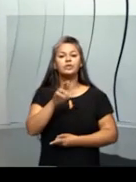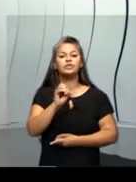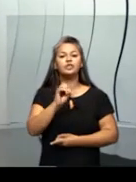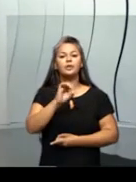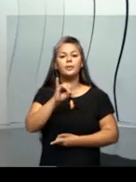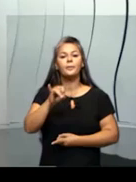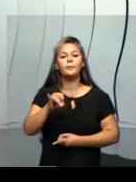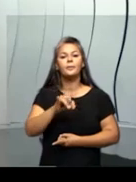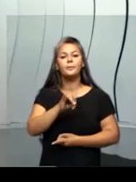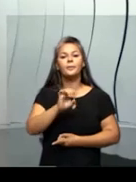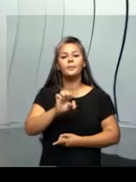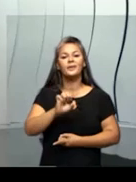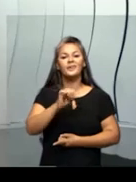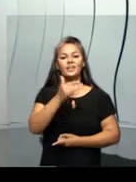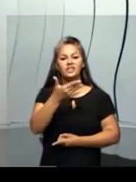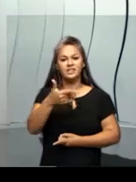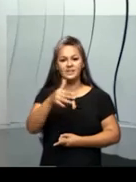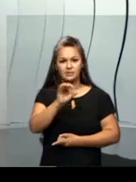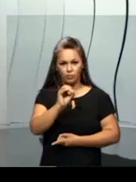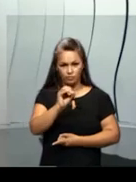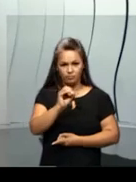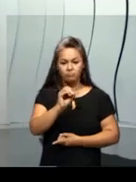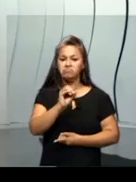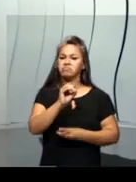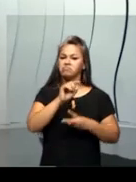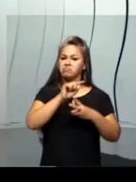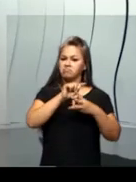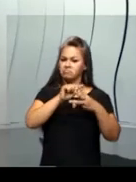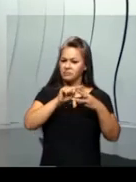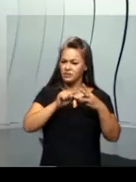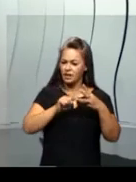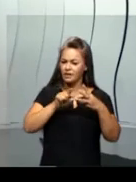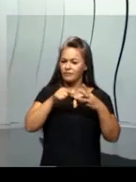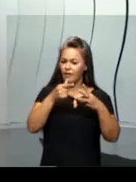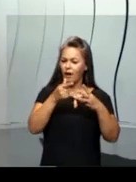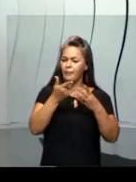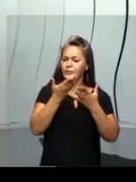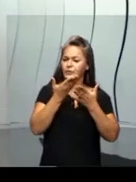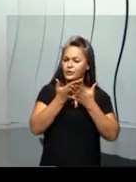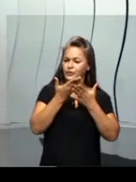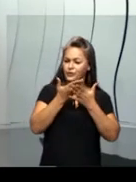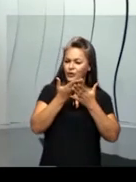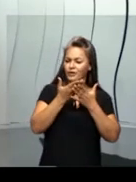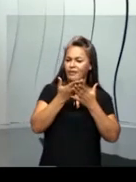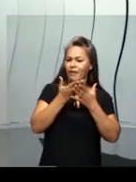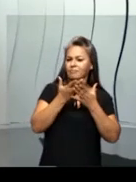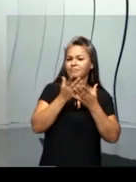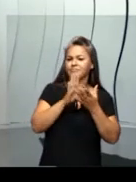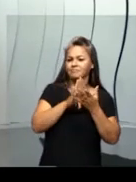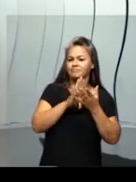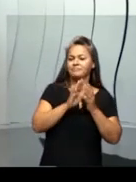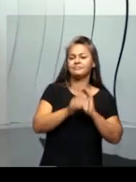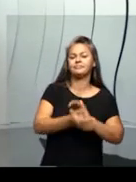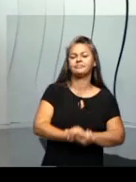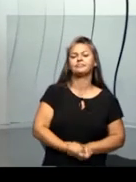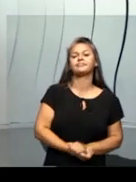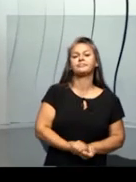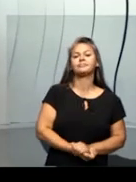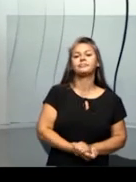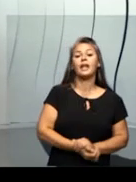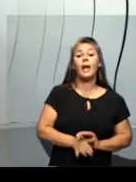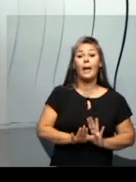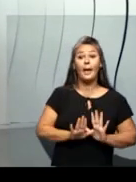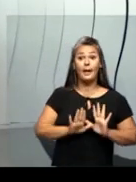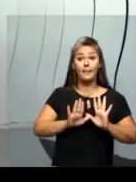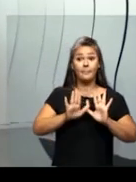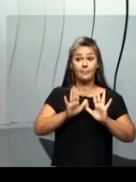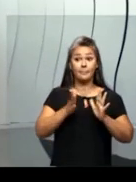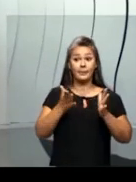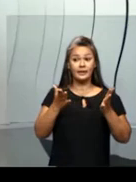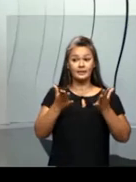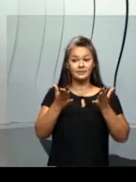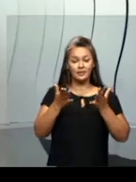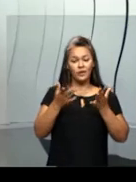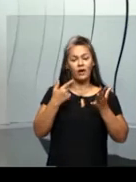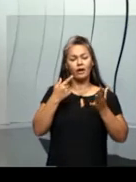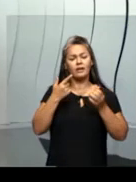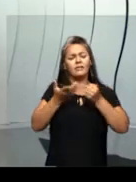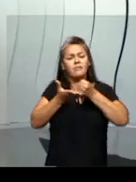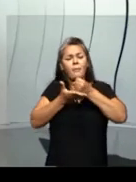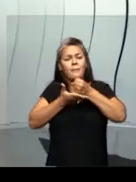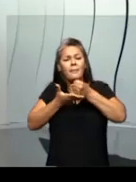uma delas. Aqui, só estou trazendo para vocês uma breve história desse processo aí de construção